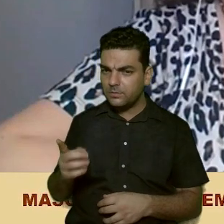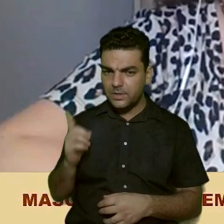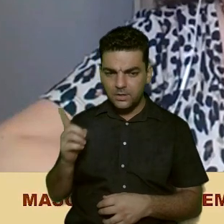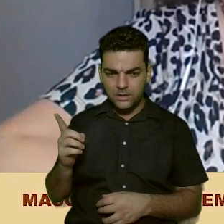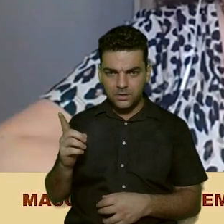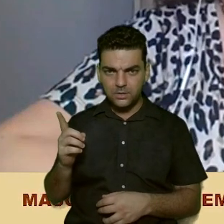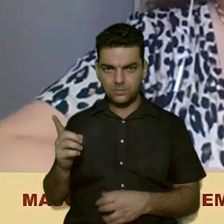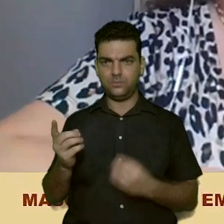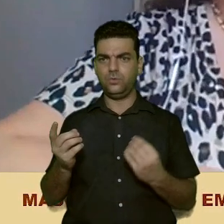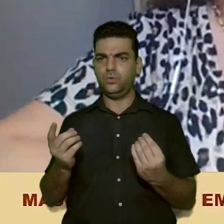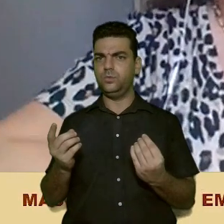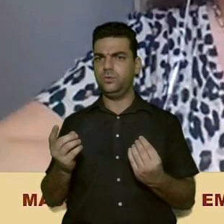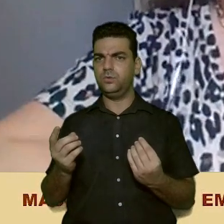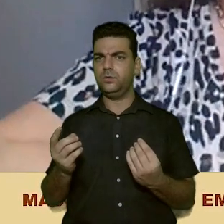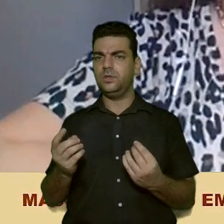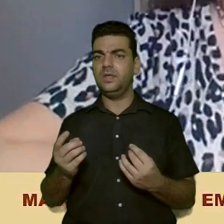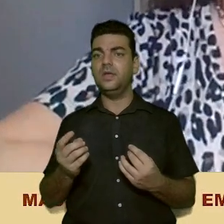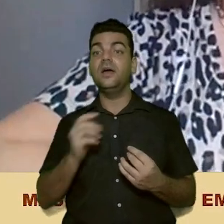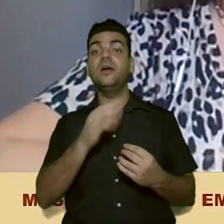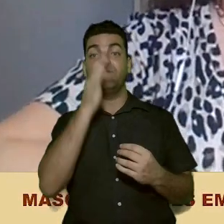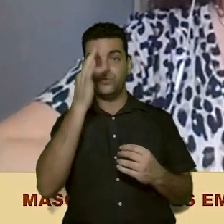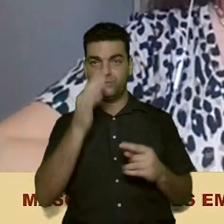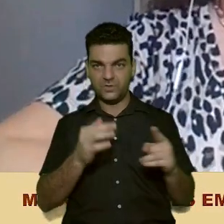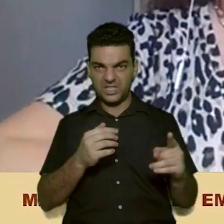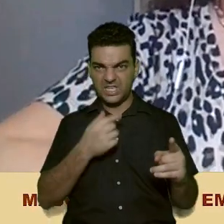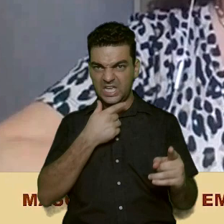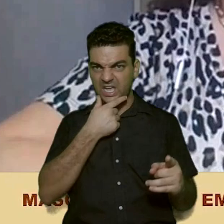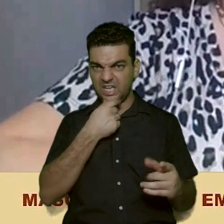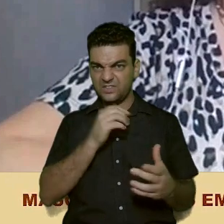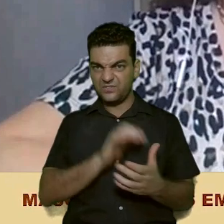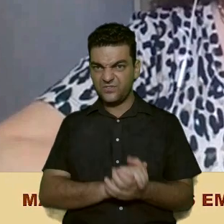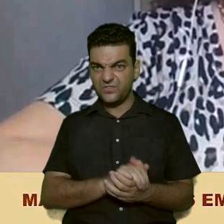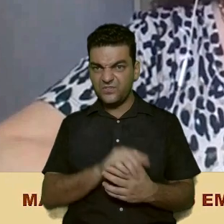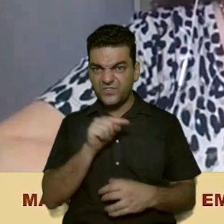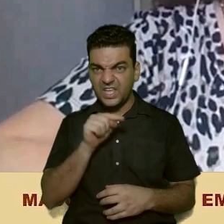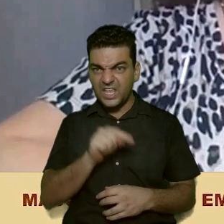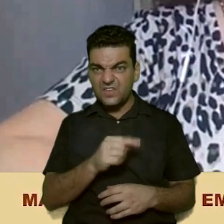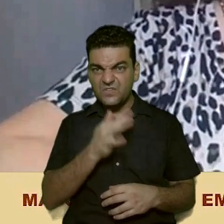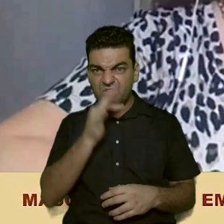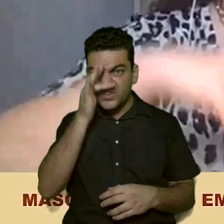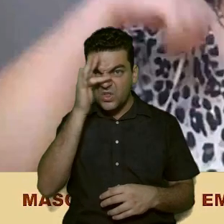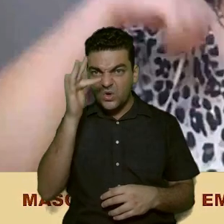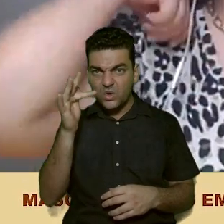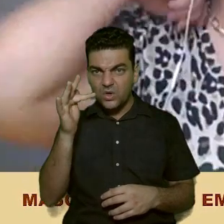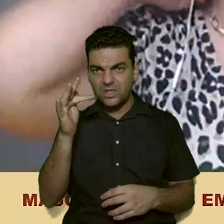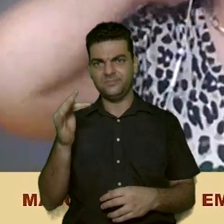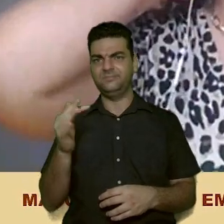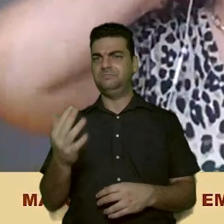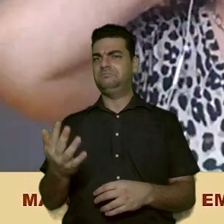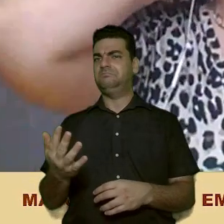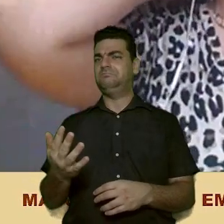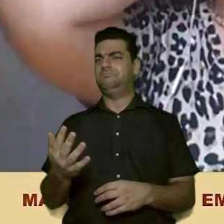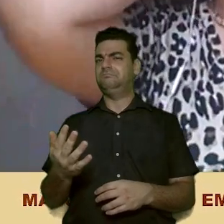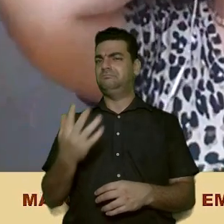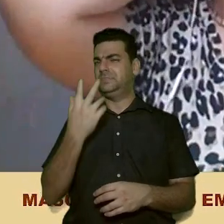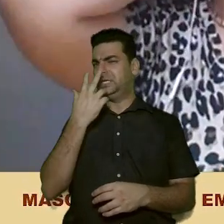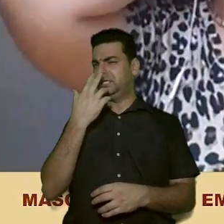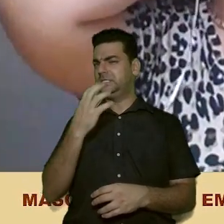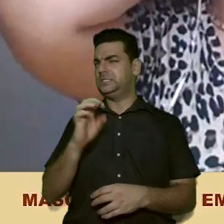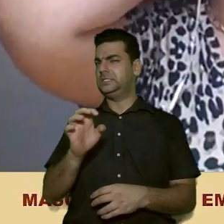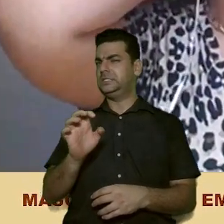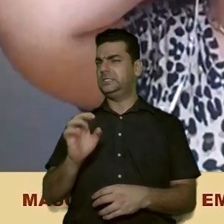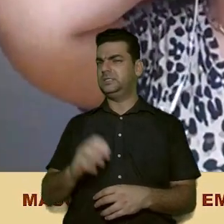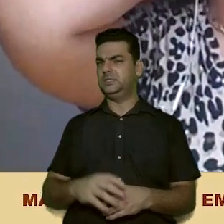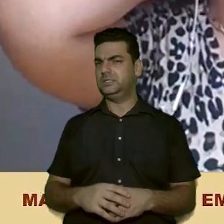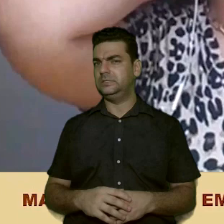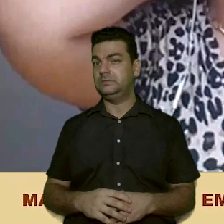esse teu marido aí, não sei quem foi que fez? Foi teu meu marido. Esse teu marido aí, será? Fazendo florzinha. Então, sabe, cara, é uma